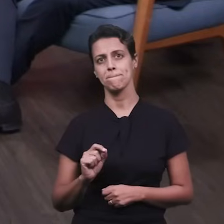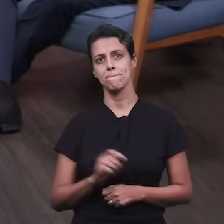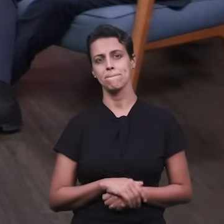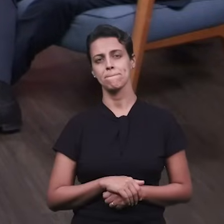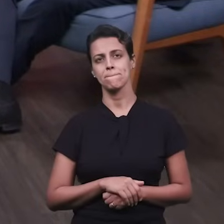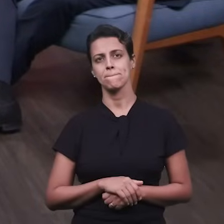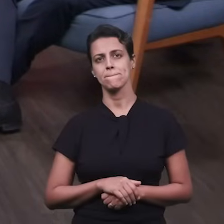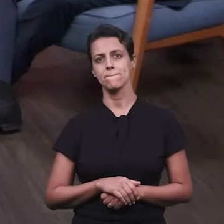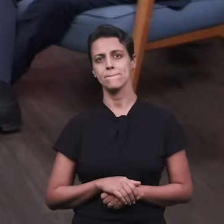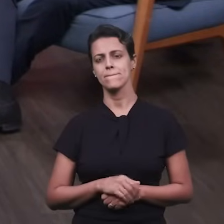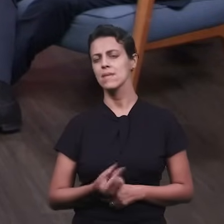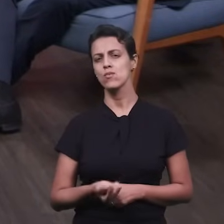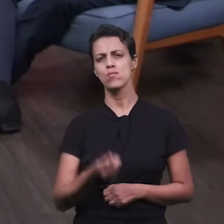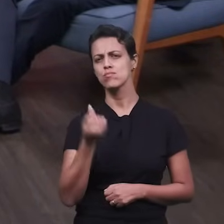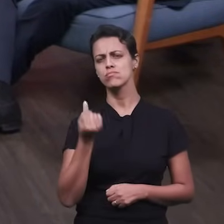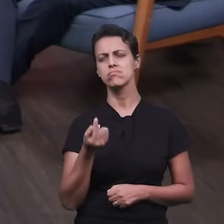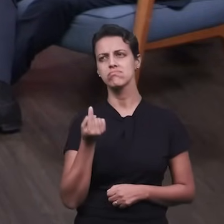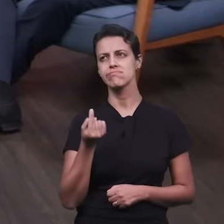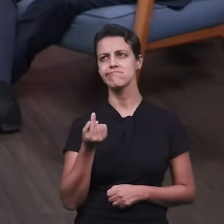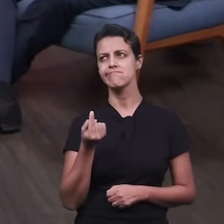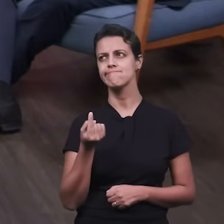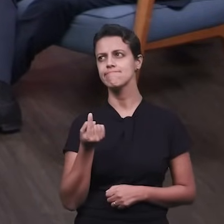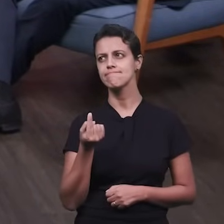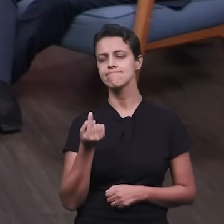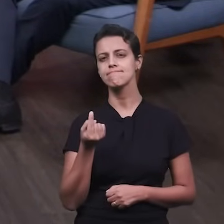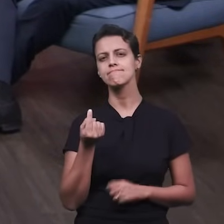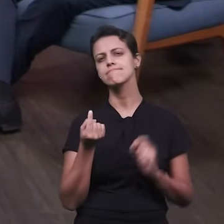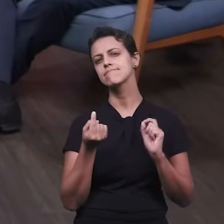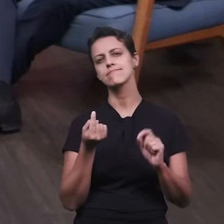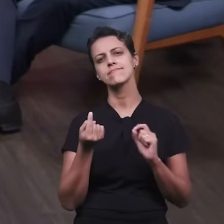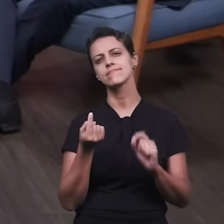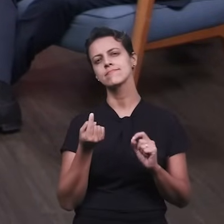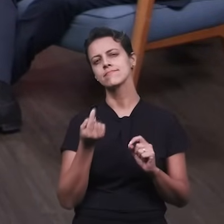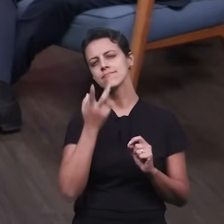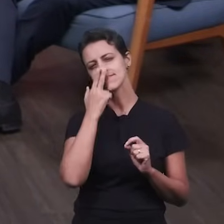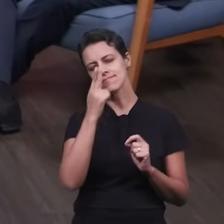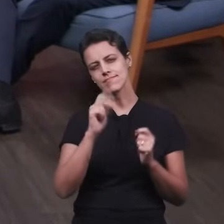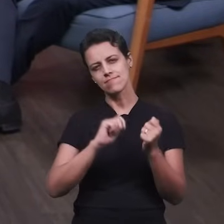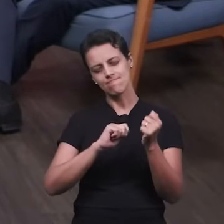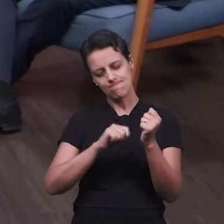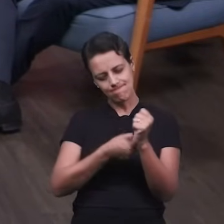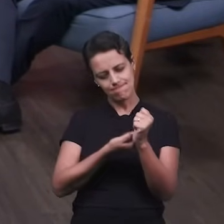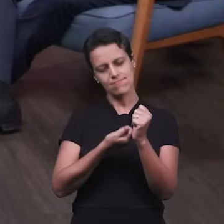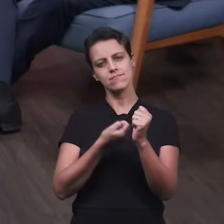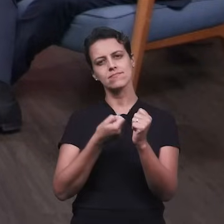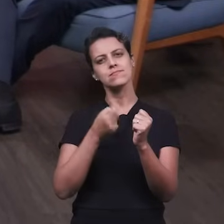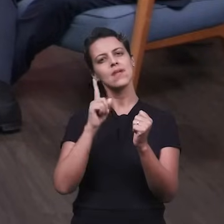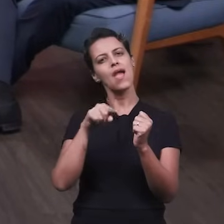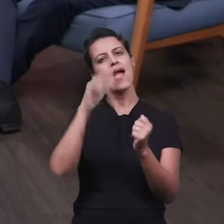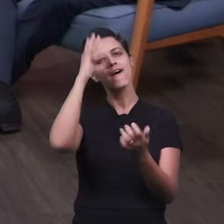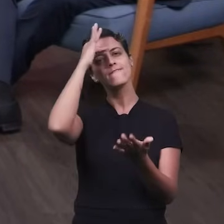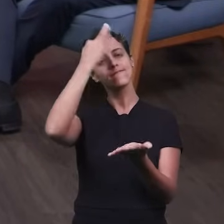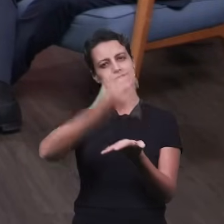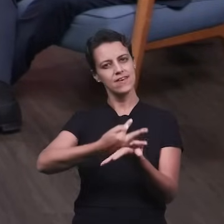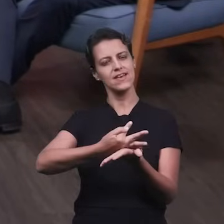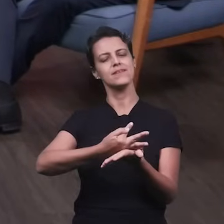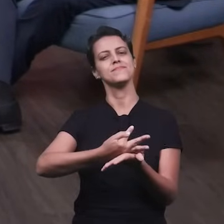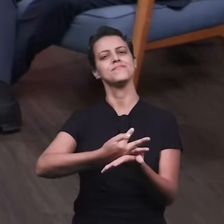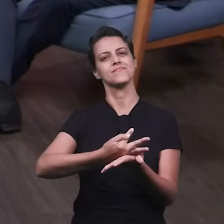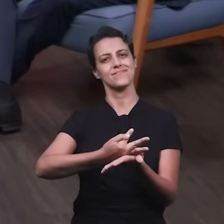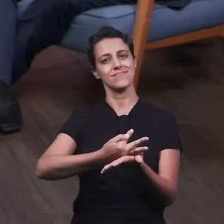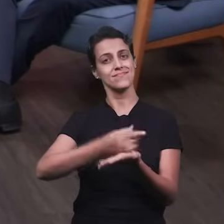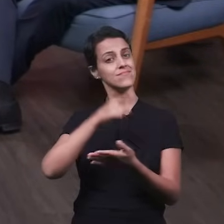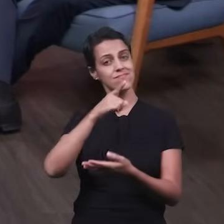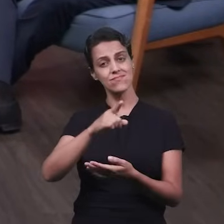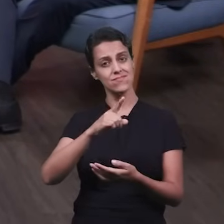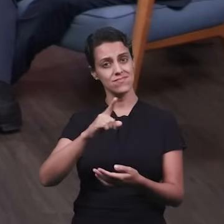que dá, digamos assim, o acesso, é a senha, é o ingresso, que é a fé. Amém.